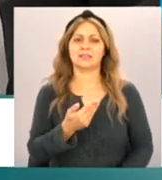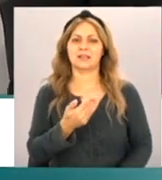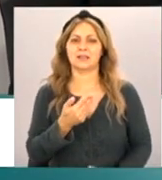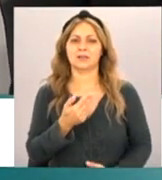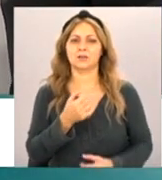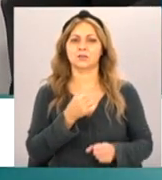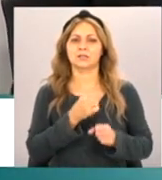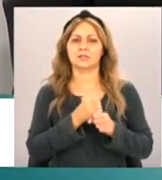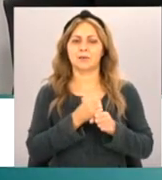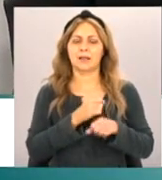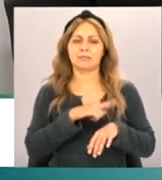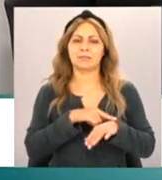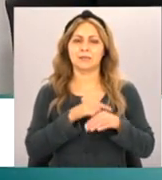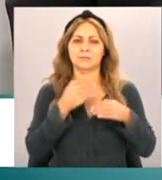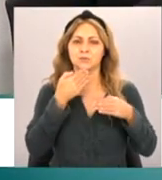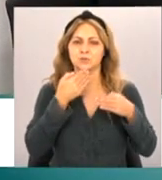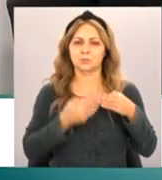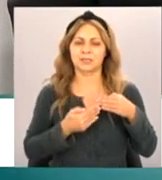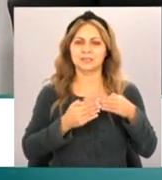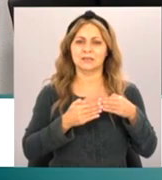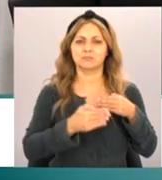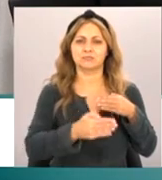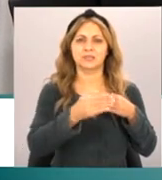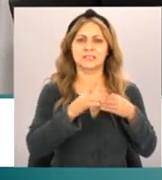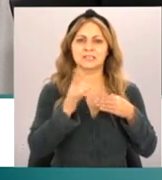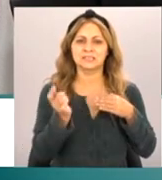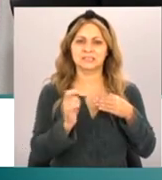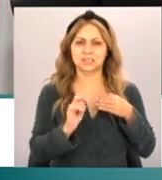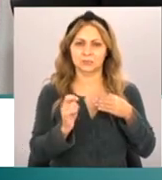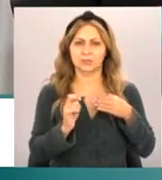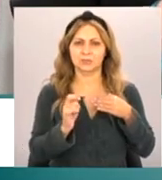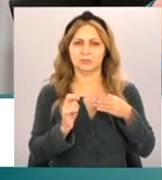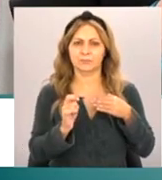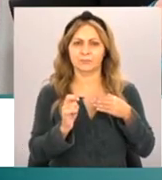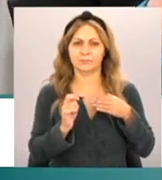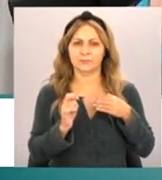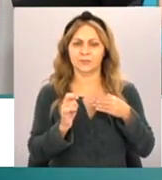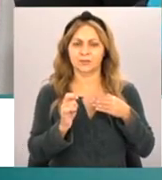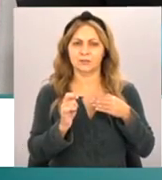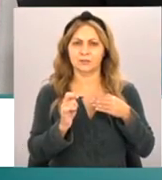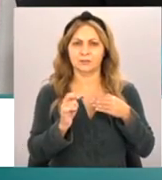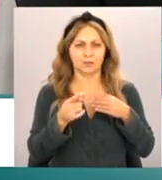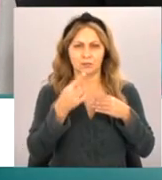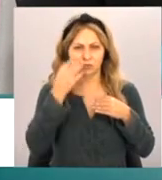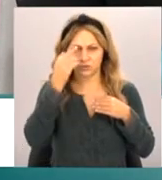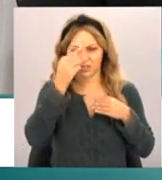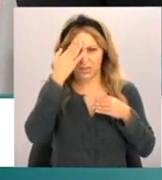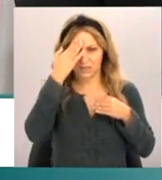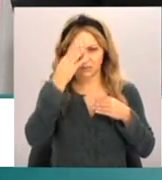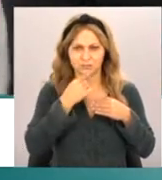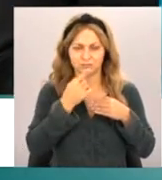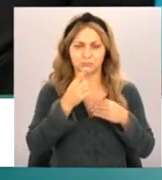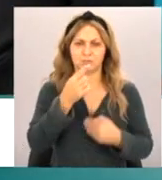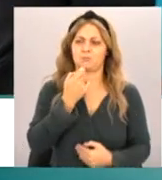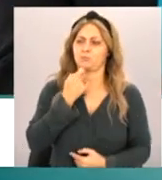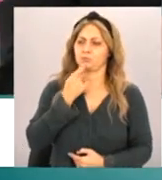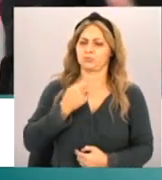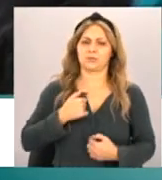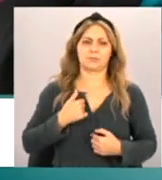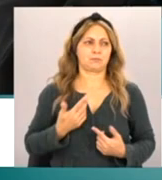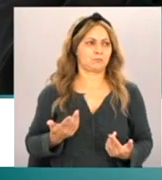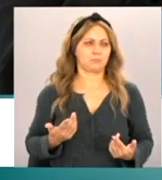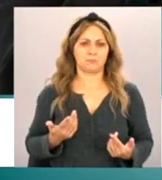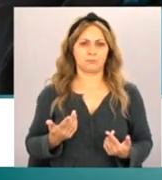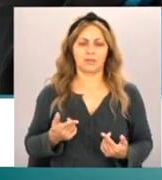o período experimental de seis meses Catarina vai dizer que conheçam o meu último que fazer essa pergunta porque